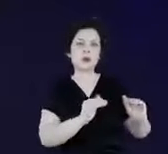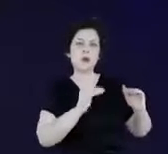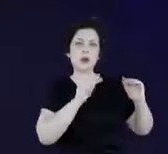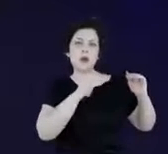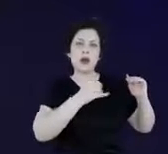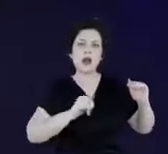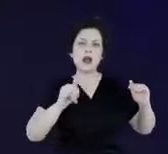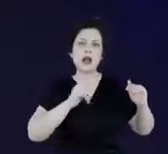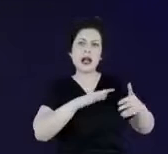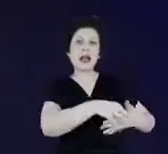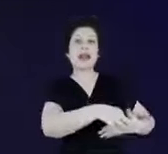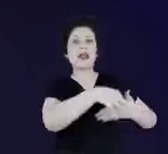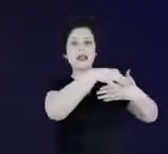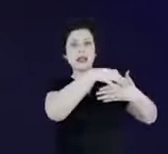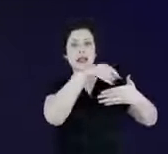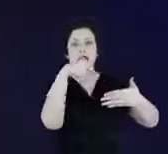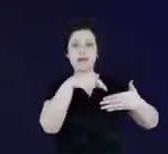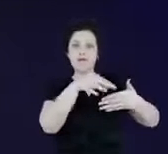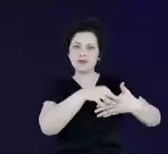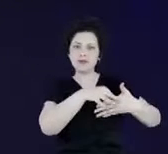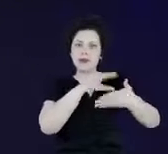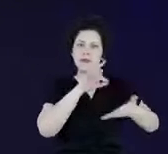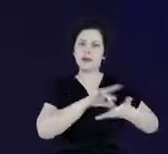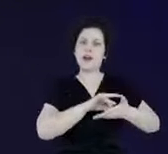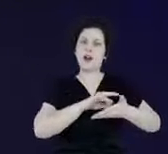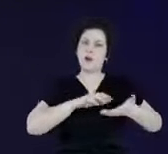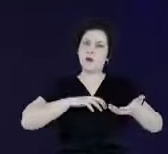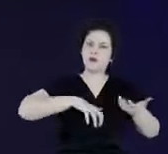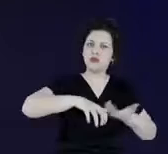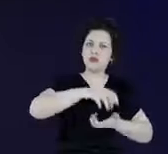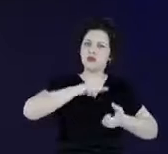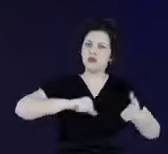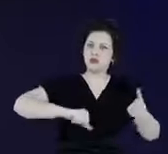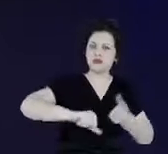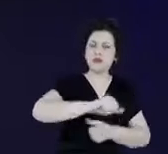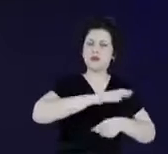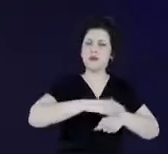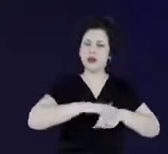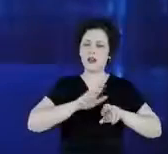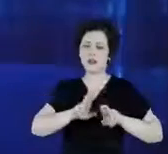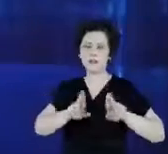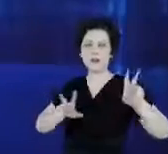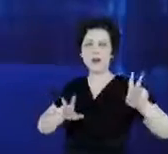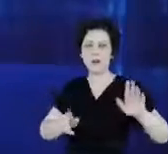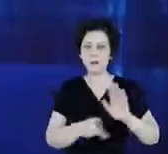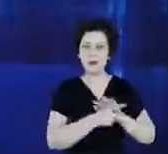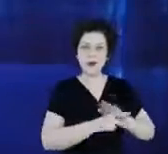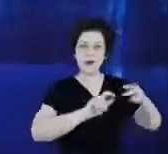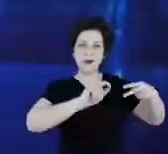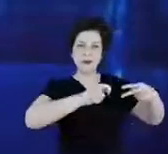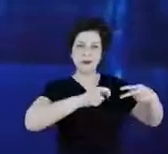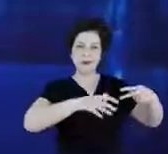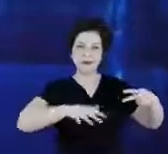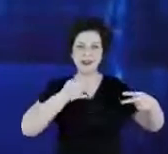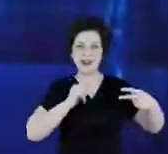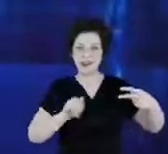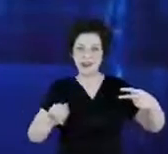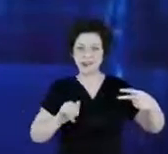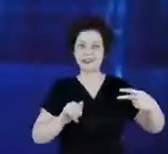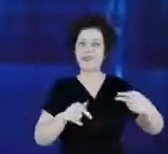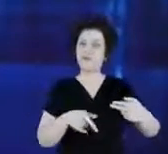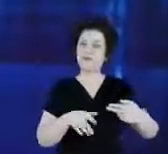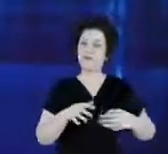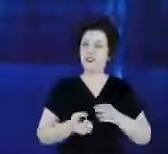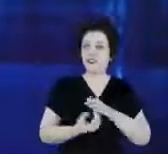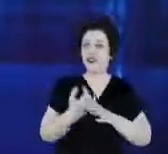setor elétrico e liderar efetivamente uma revolução over-the-top Que tal criar um pics para o setor elétrico entendeu criando